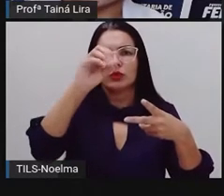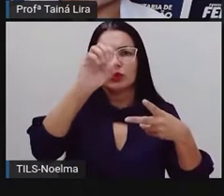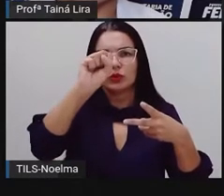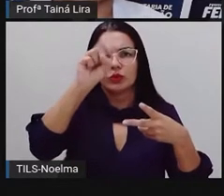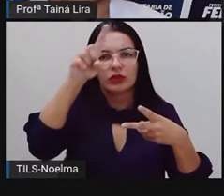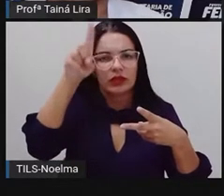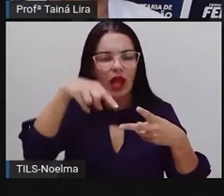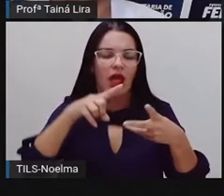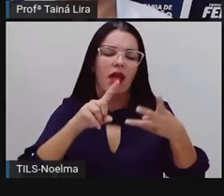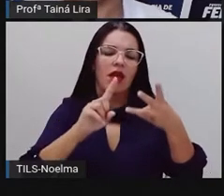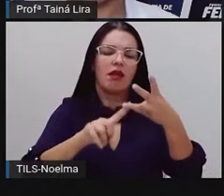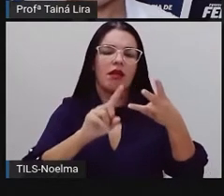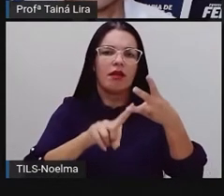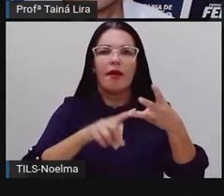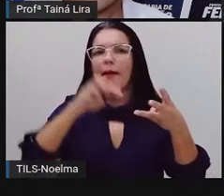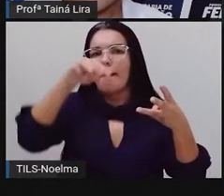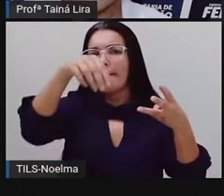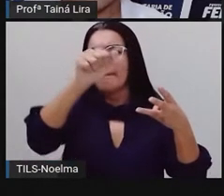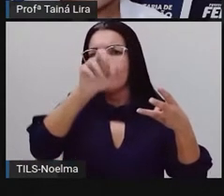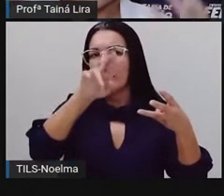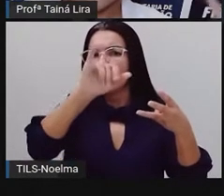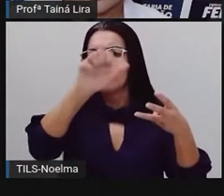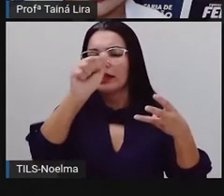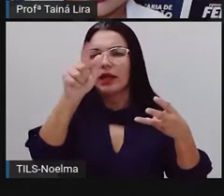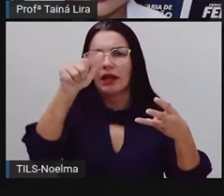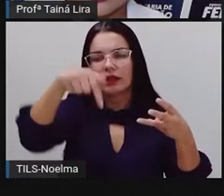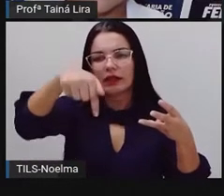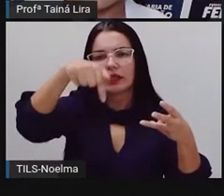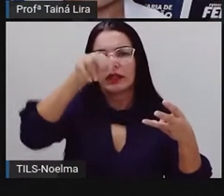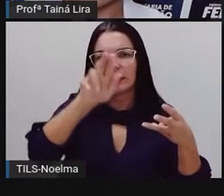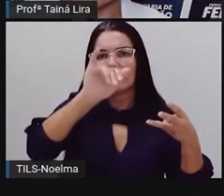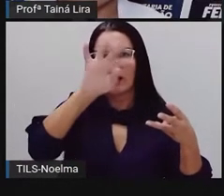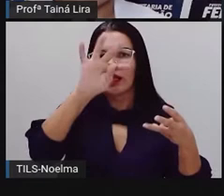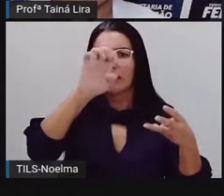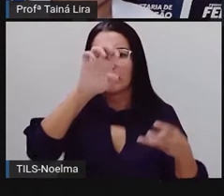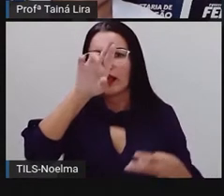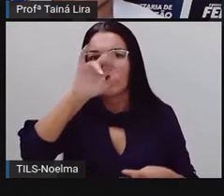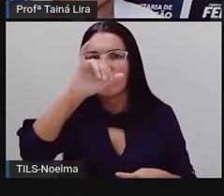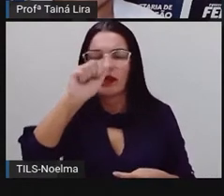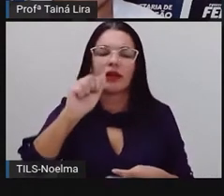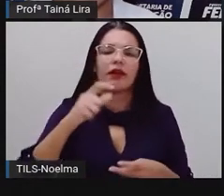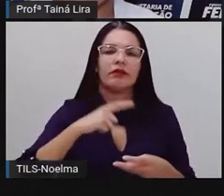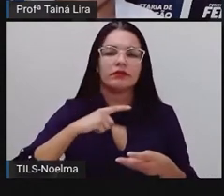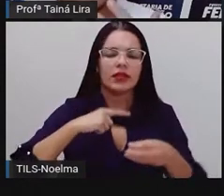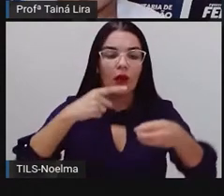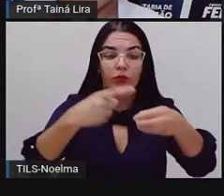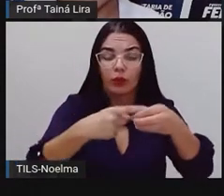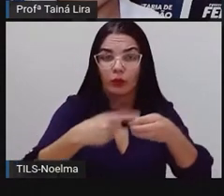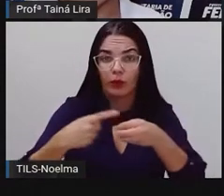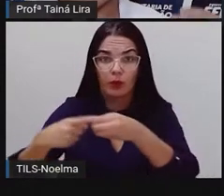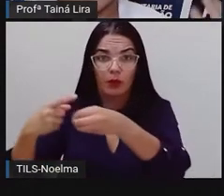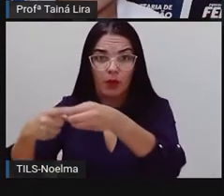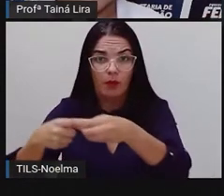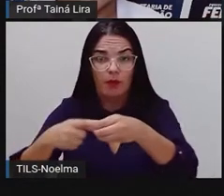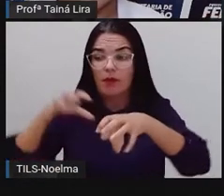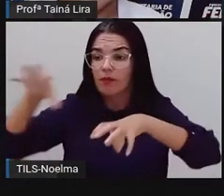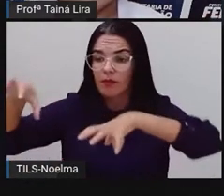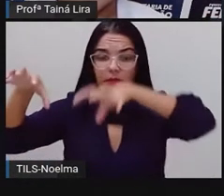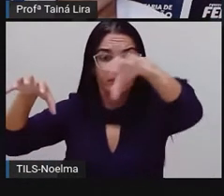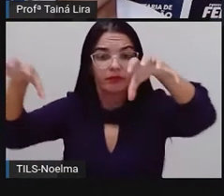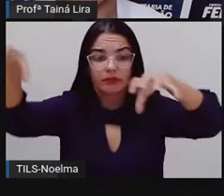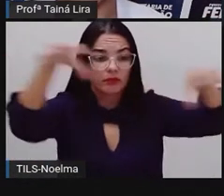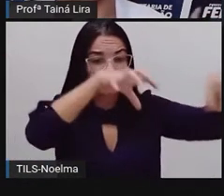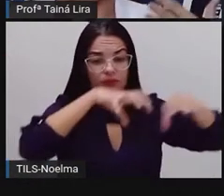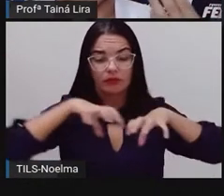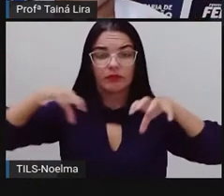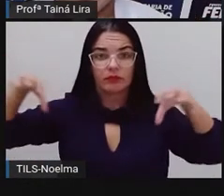Quitéria Então é os distritos né vão formando aí é a parte mais Rural e nós